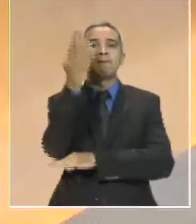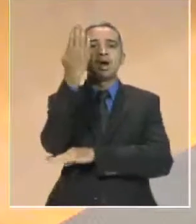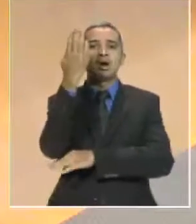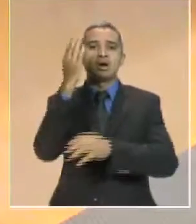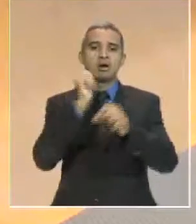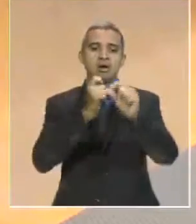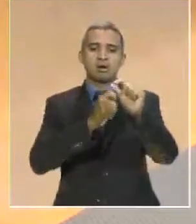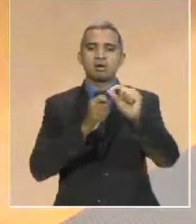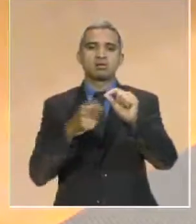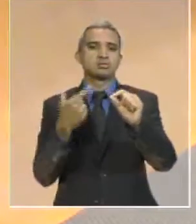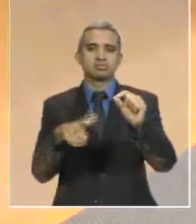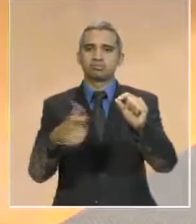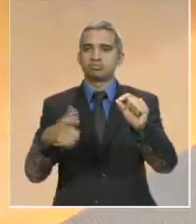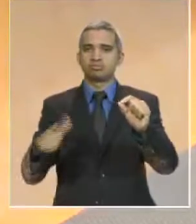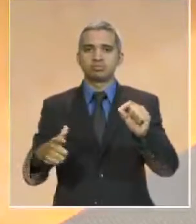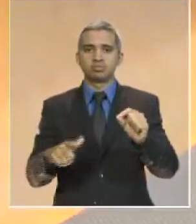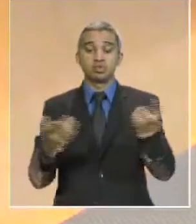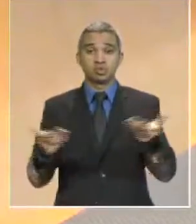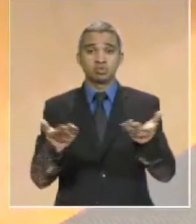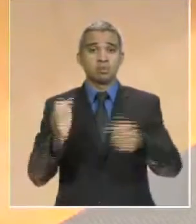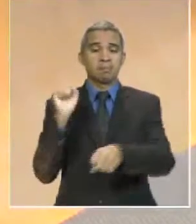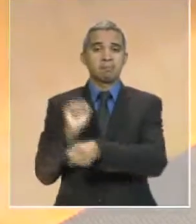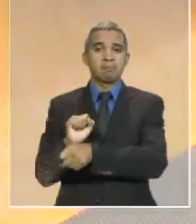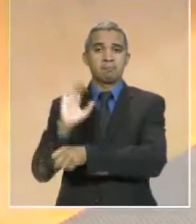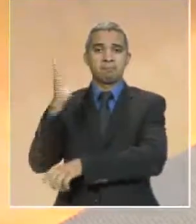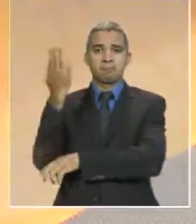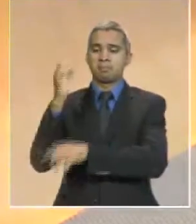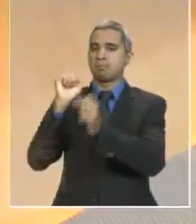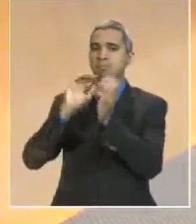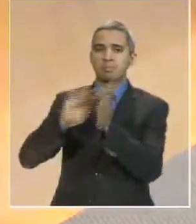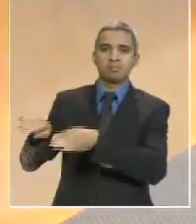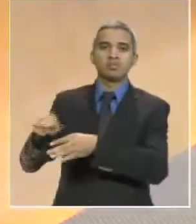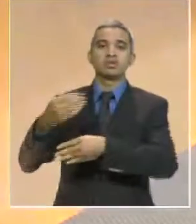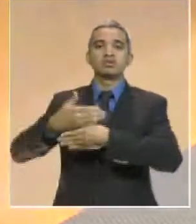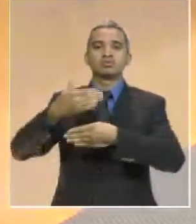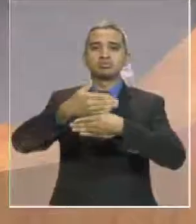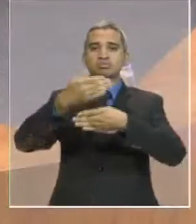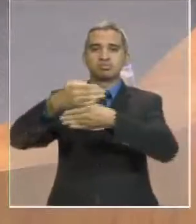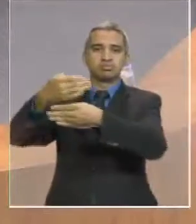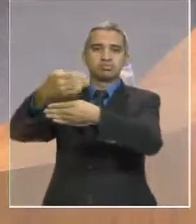e hoje foi totalmente erradicada com o compromisso do prefeito Luciano Leitor.